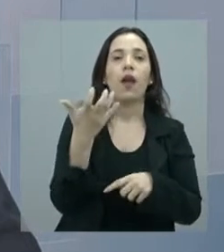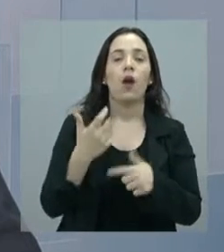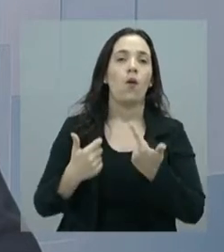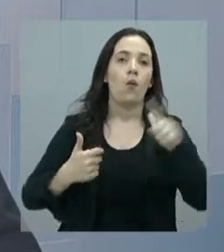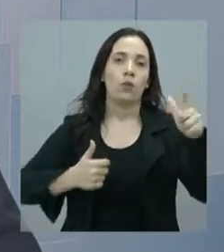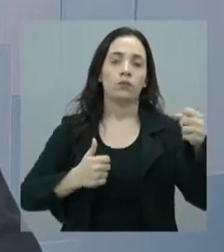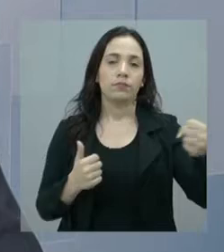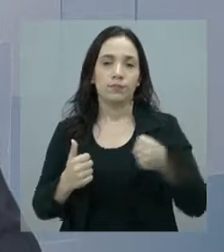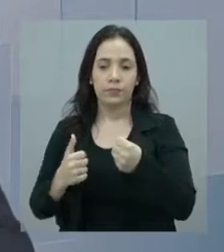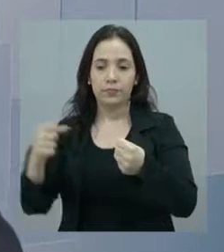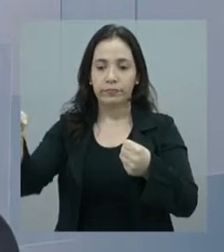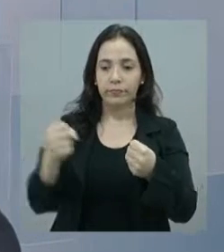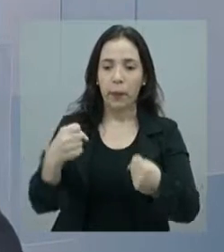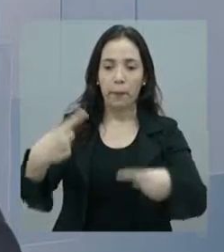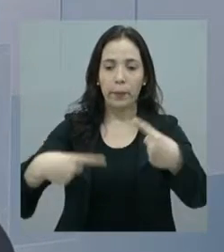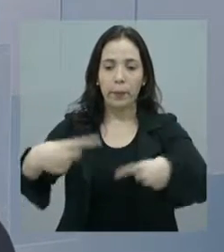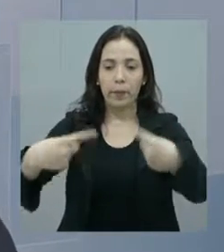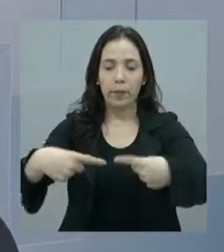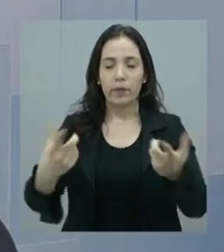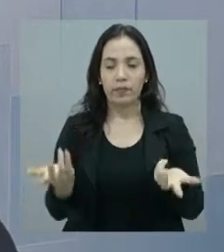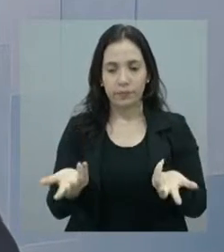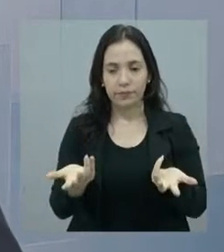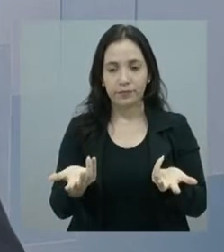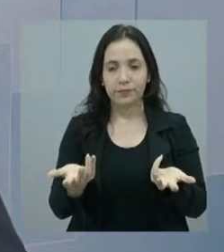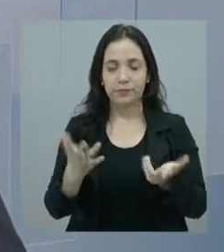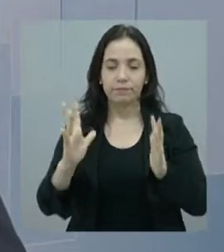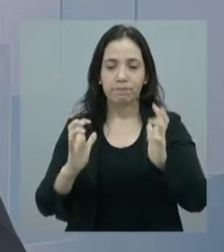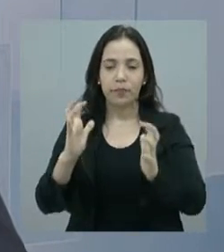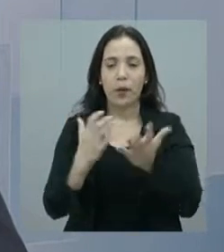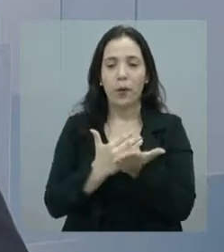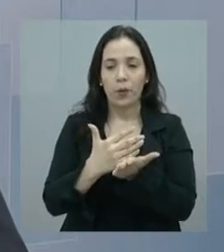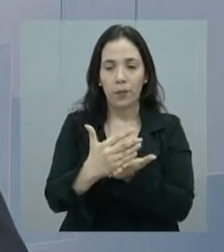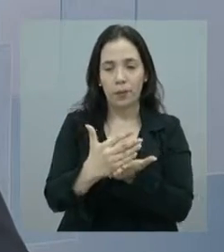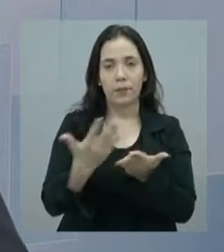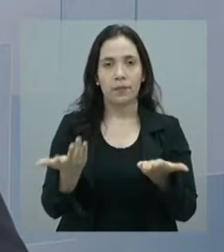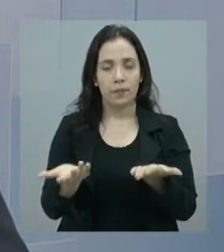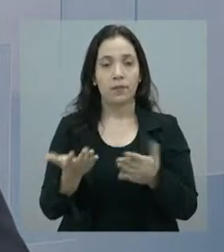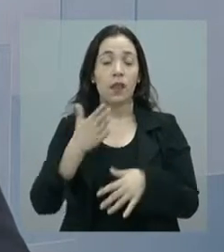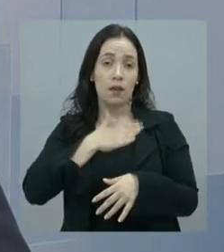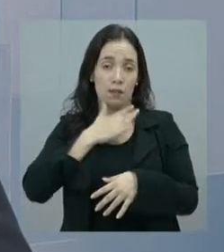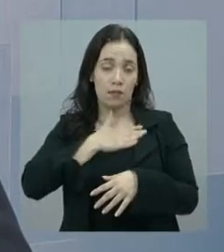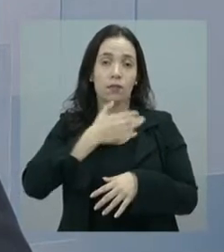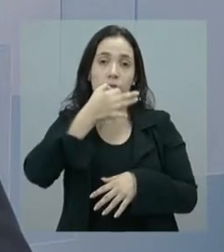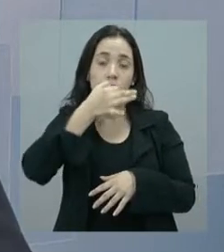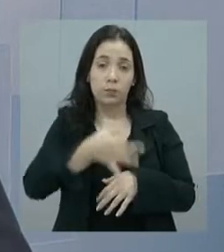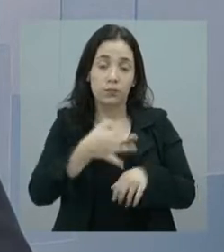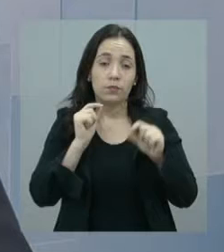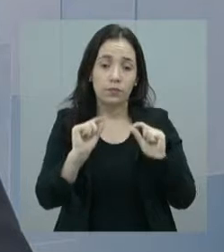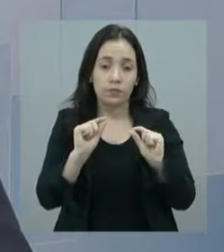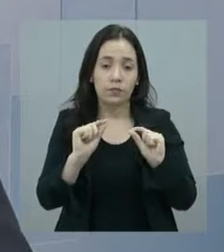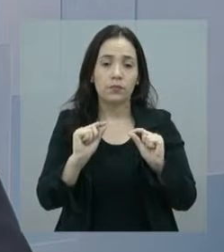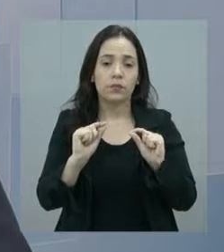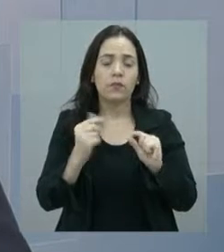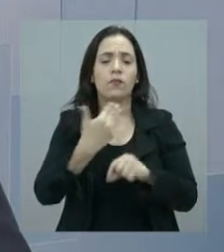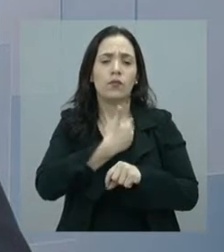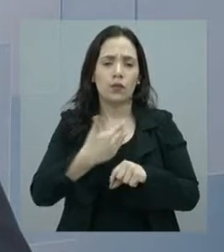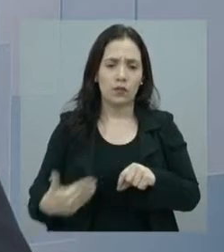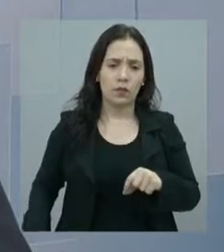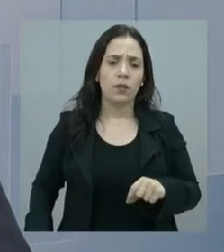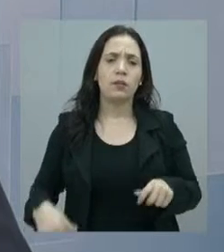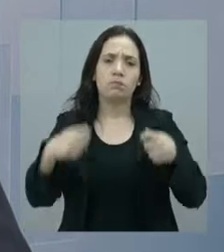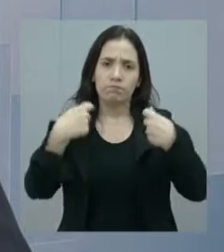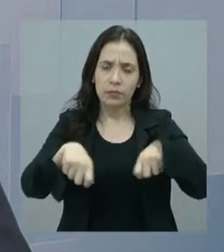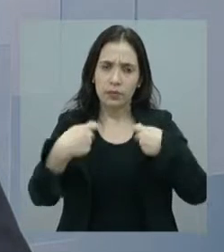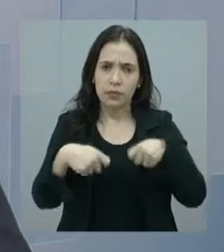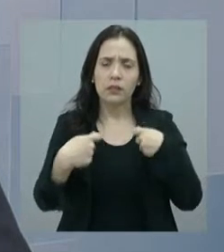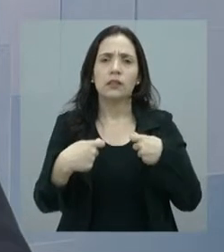presidente. E isso já cria uma instabilidade. Eu sou da opinião que o governo tem que ter cada vez mais